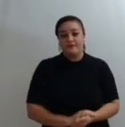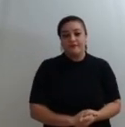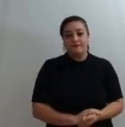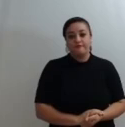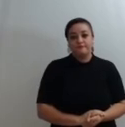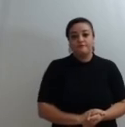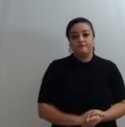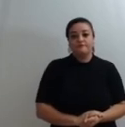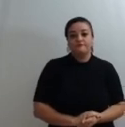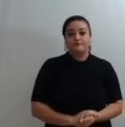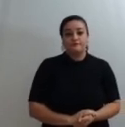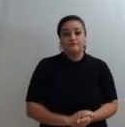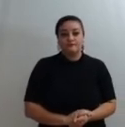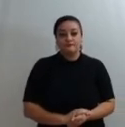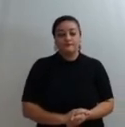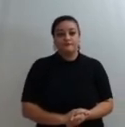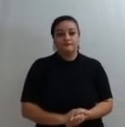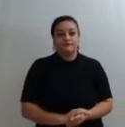Saúdo